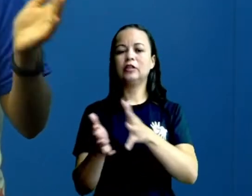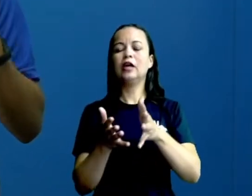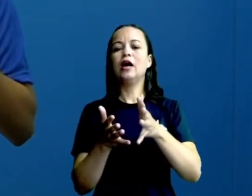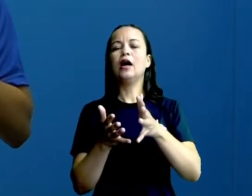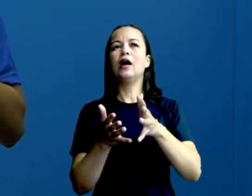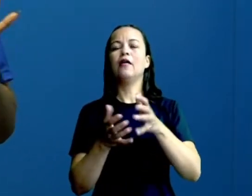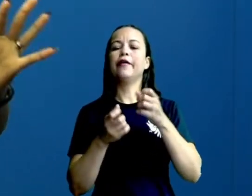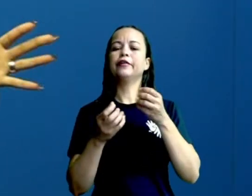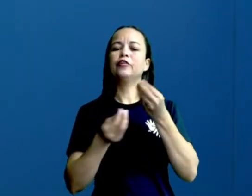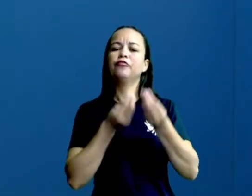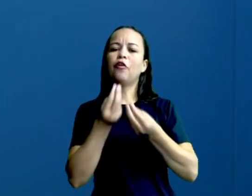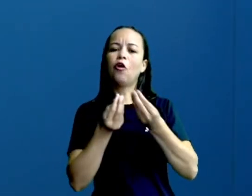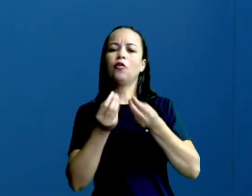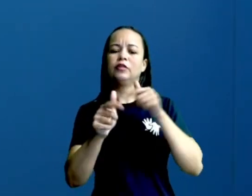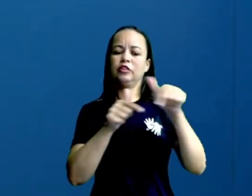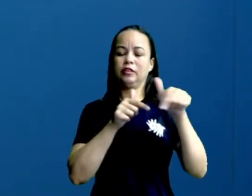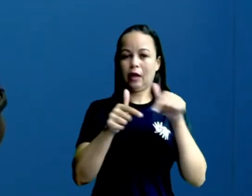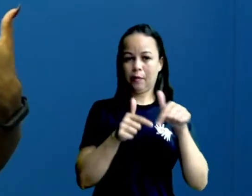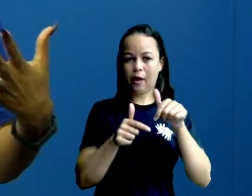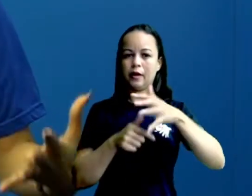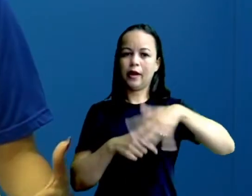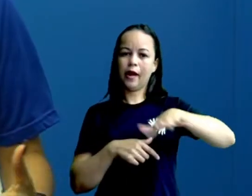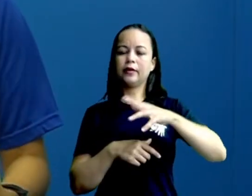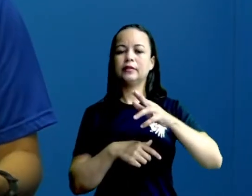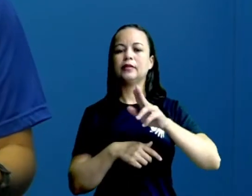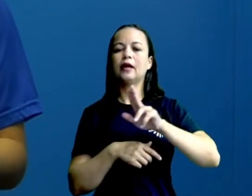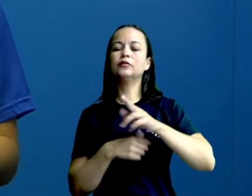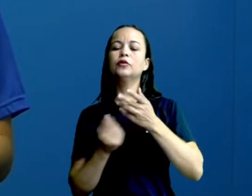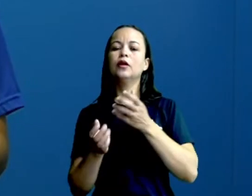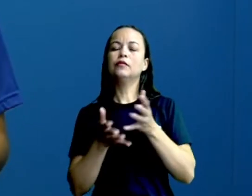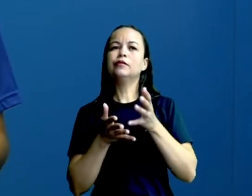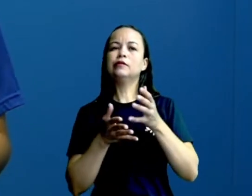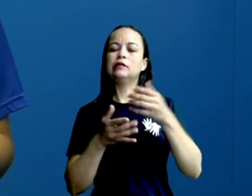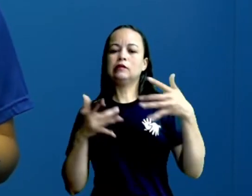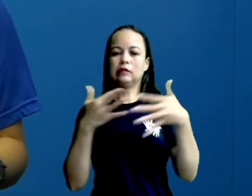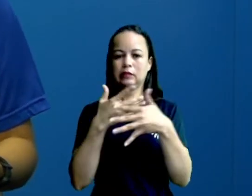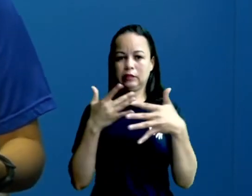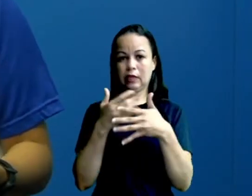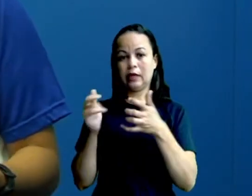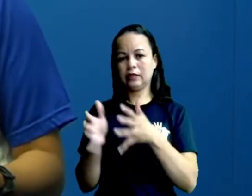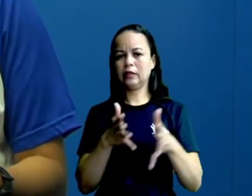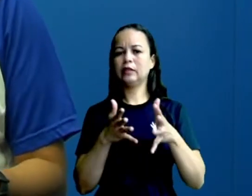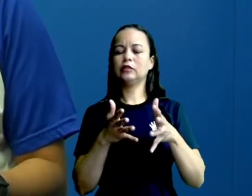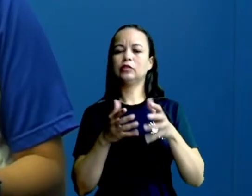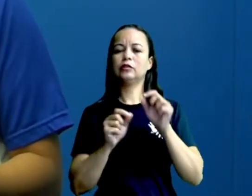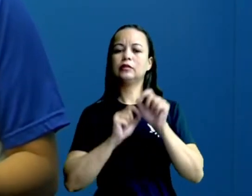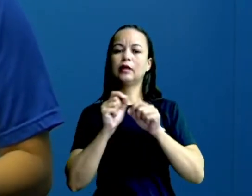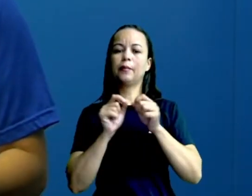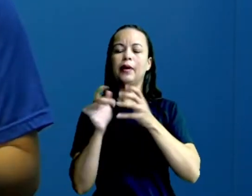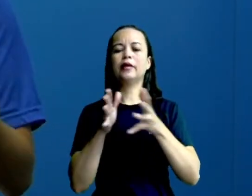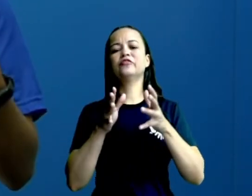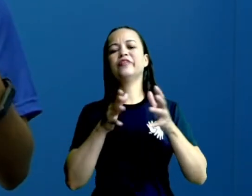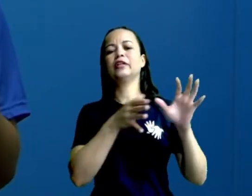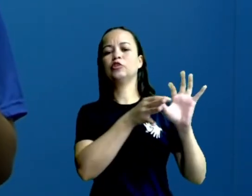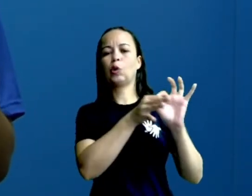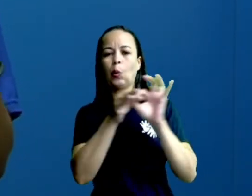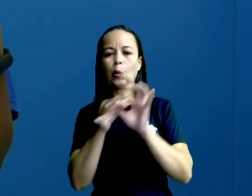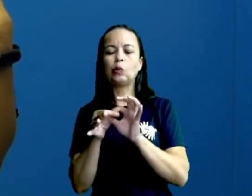diferenças entre formas e trabalhos realizados na cidade e no campo, considerando também o uso de tecnologia nesses diferentes